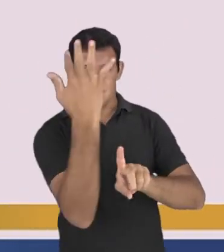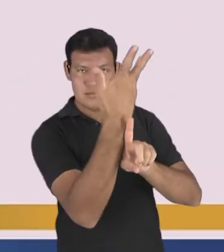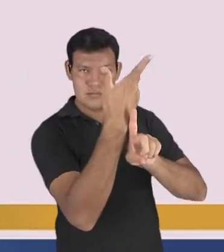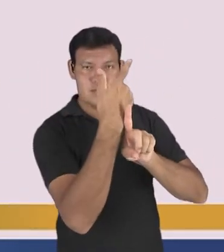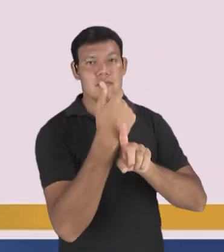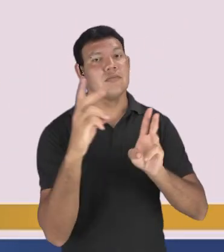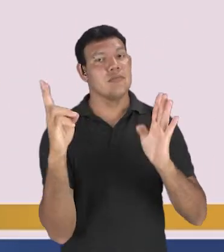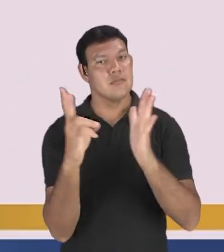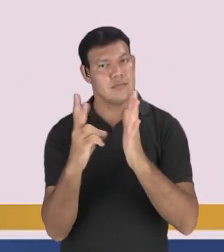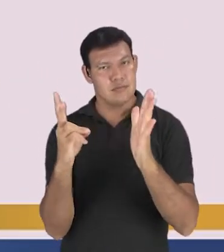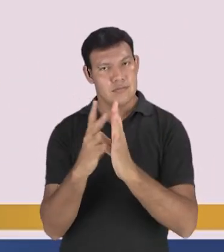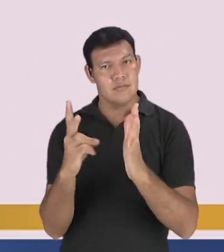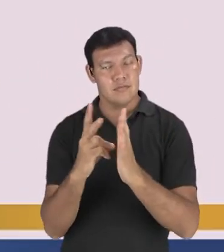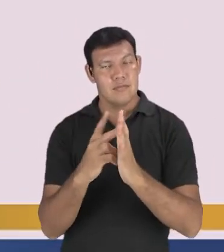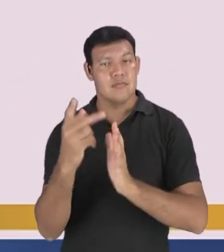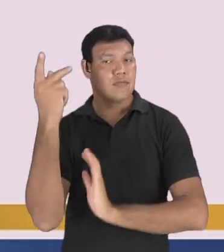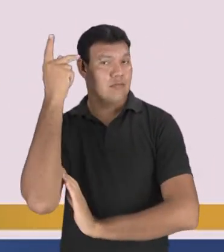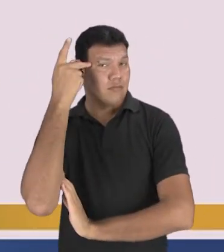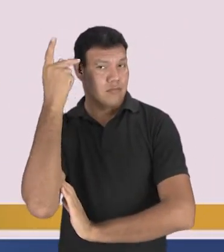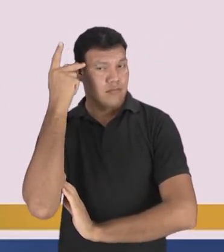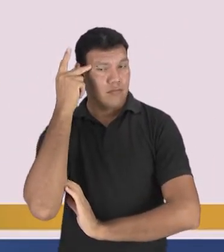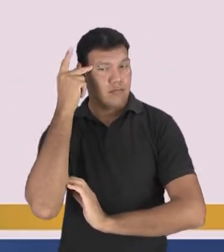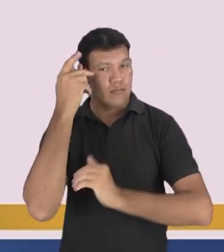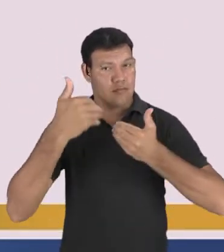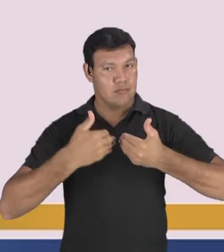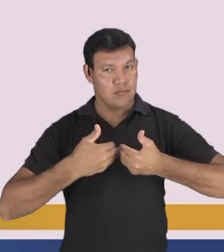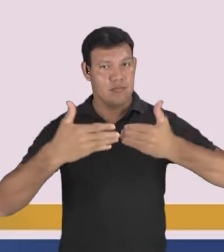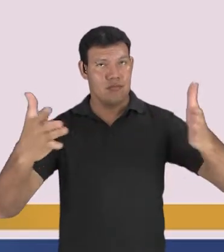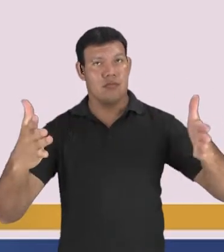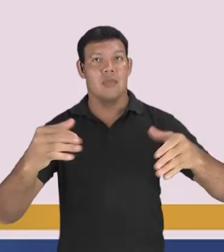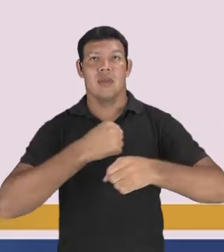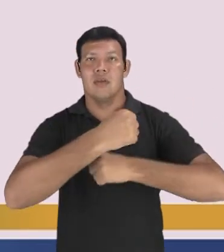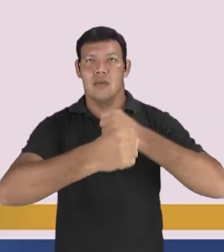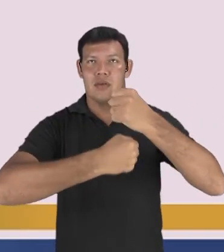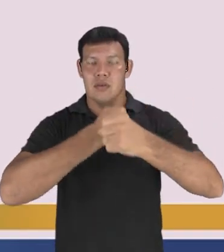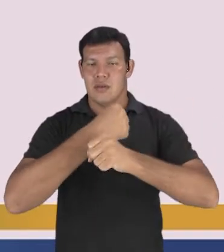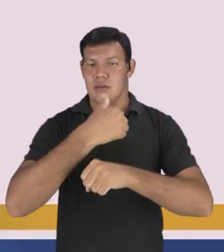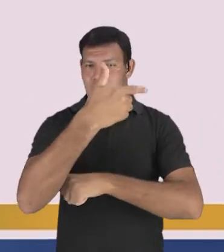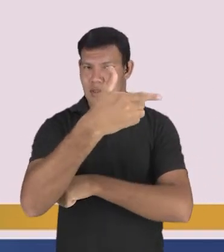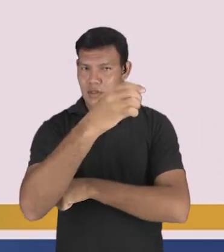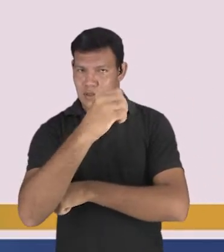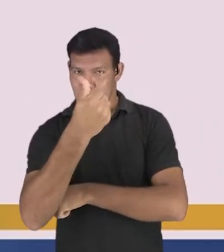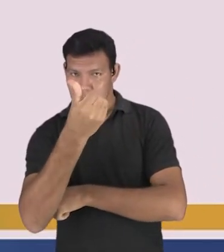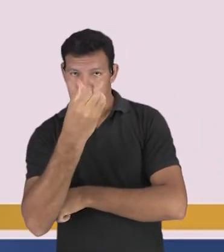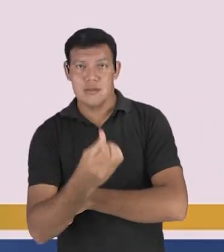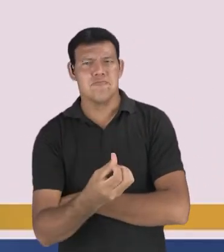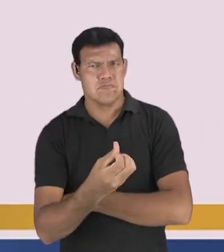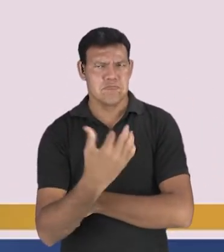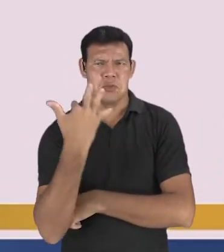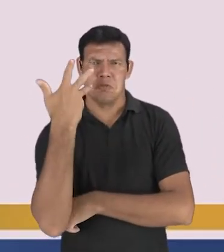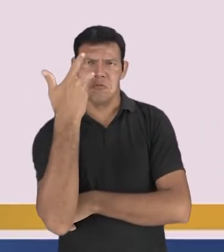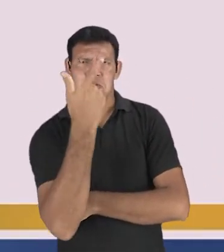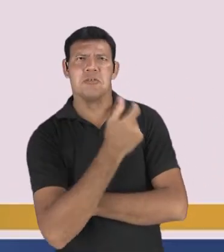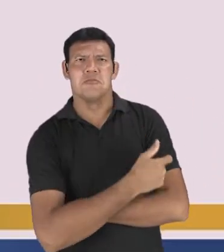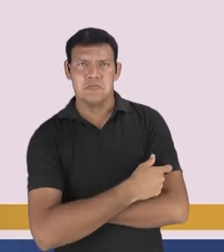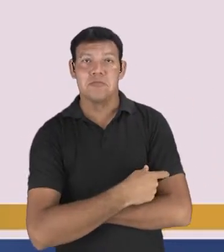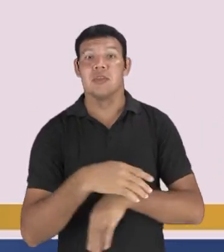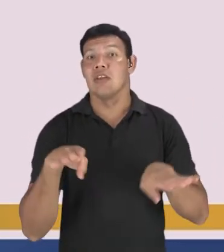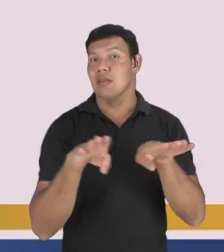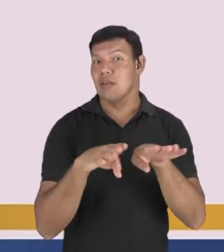E nessa lista que eu trago aqui dos hábitos culturais de todos esses povos, vocês podem acrescentar muitos outros